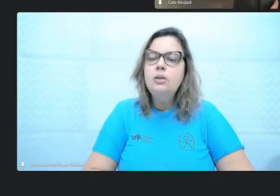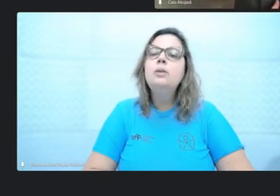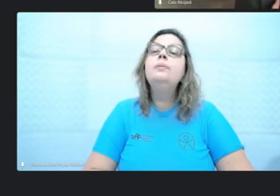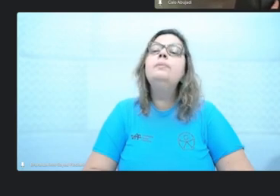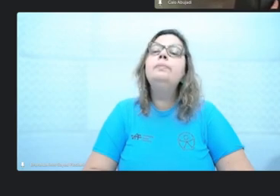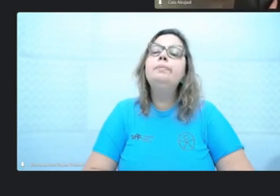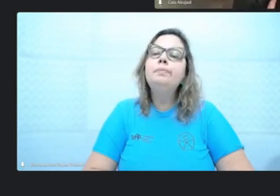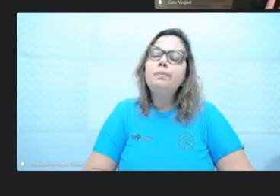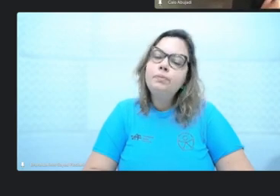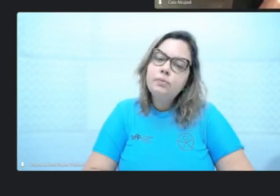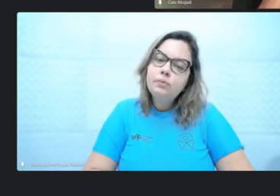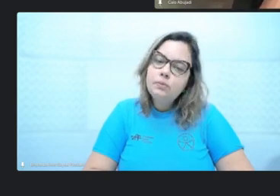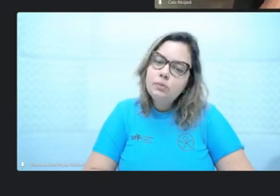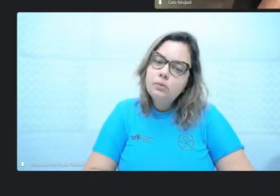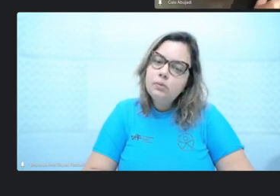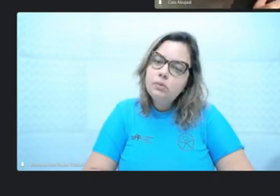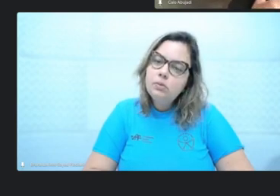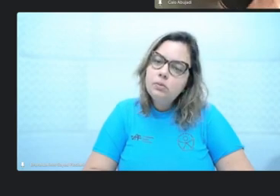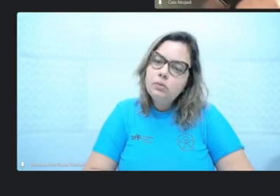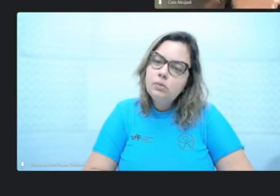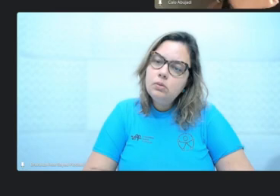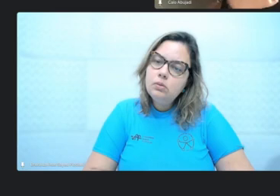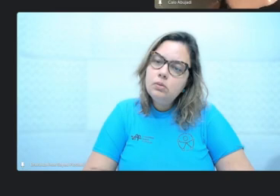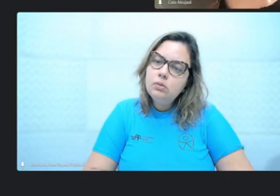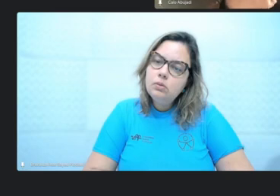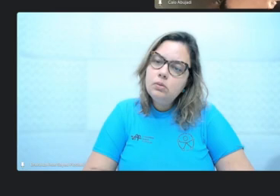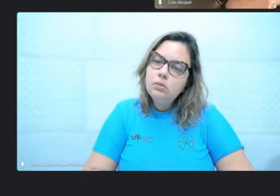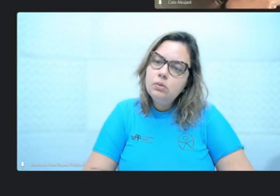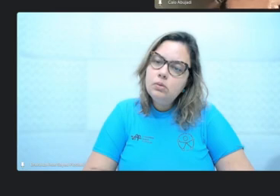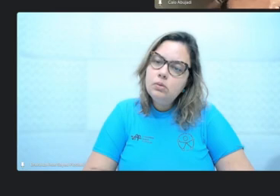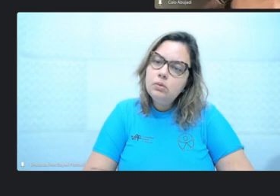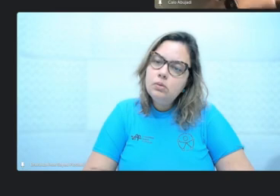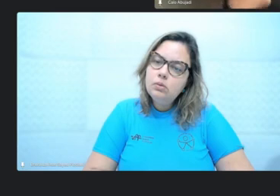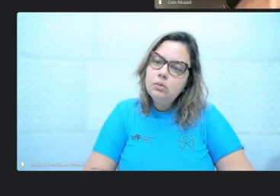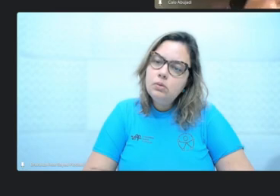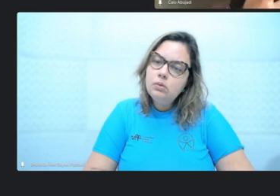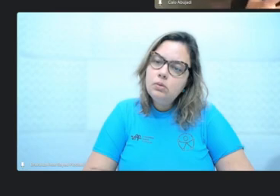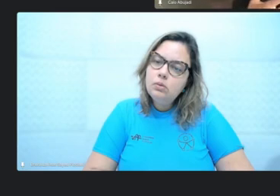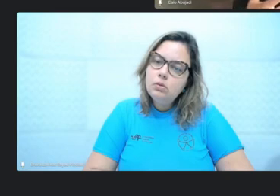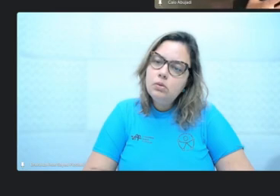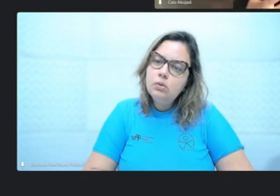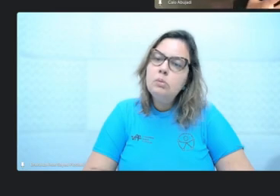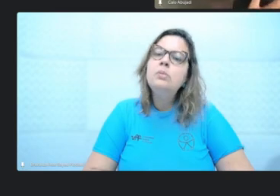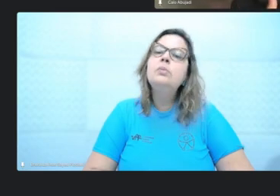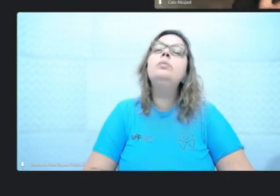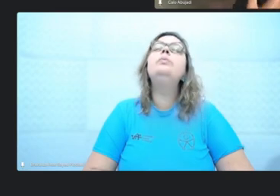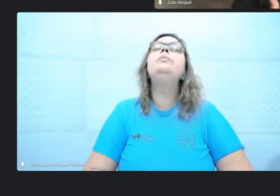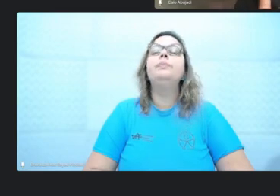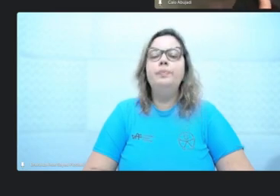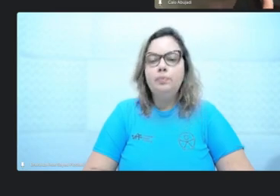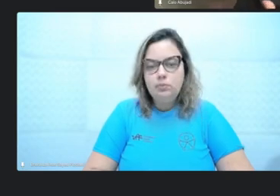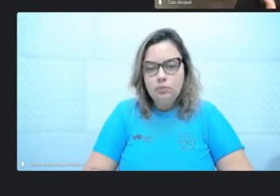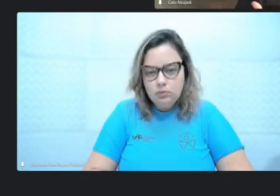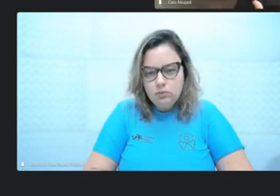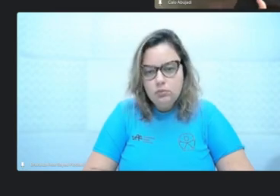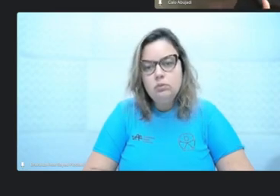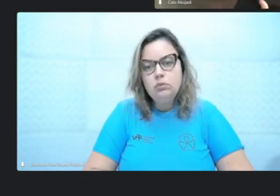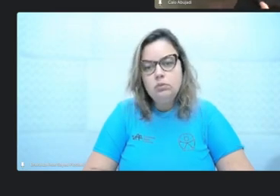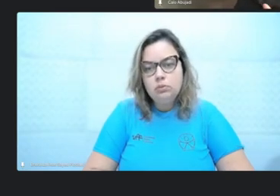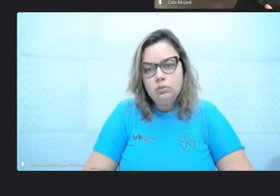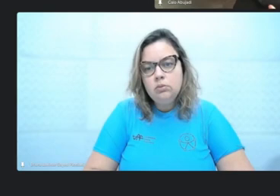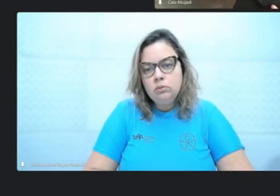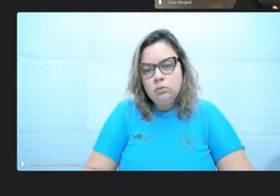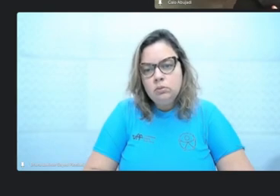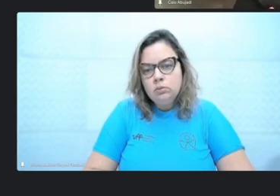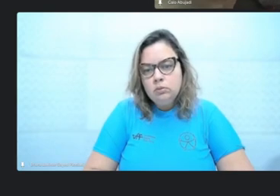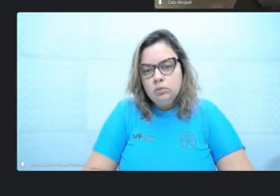o que falta para a gente são bons clínicos para entenderem esses endossistemas, saberem as necessidades desse